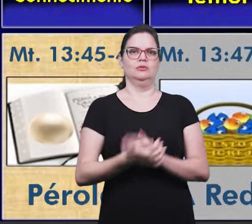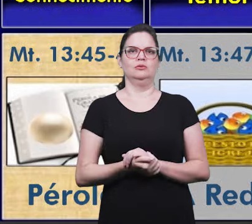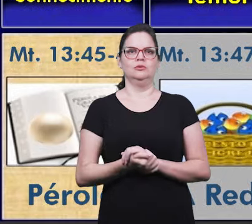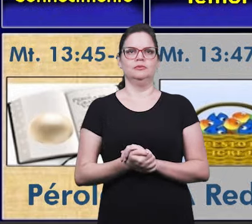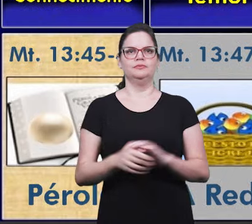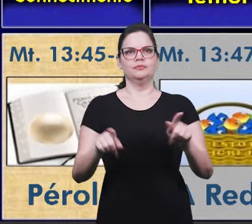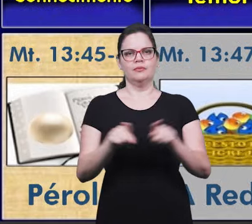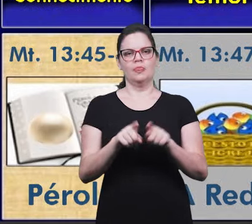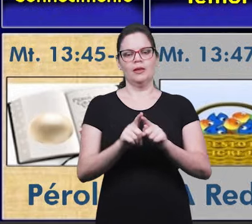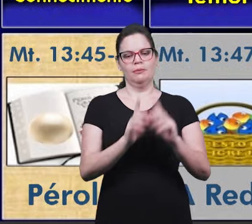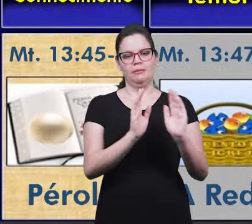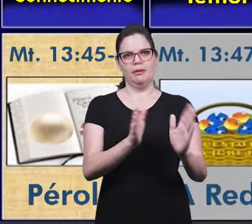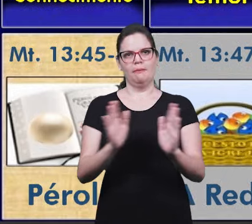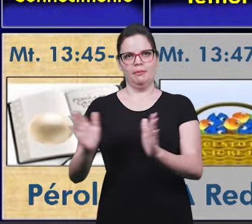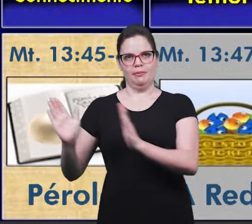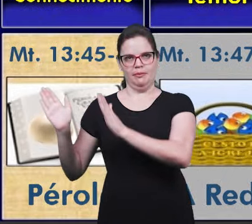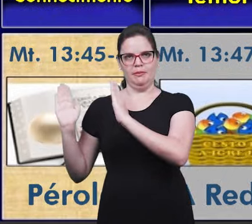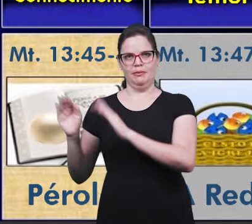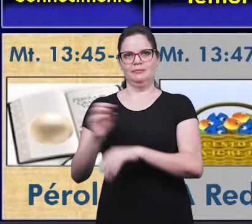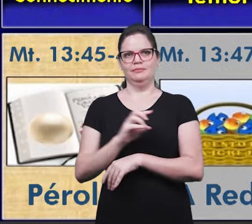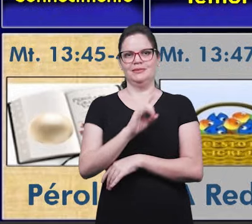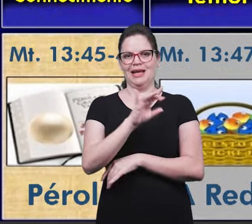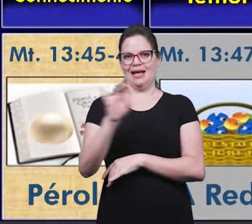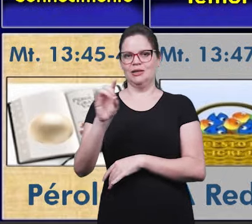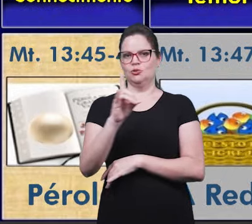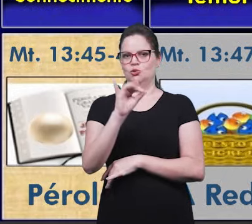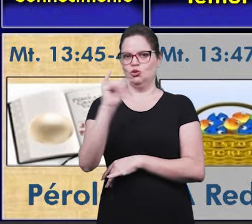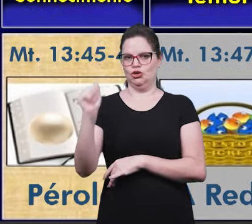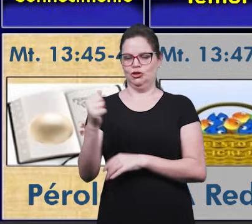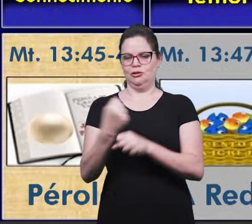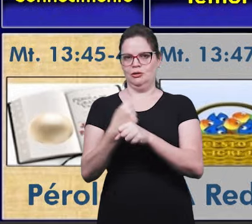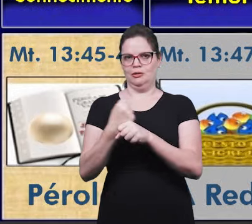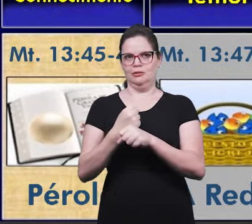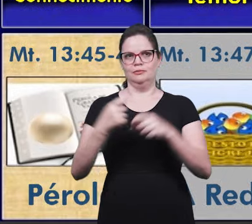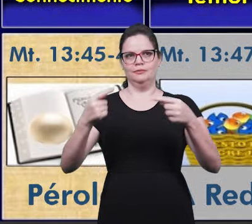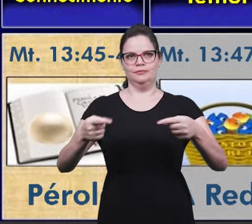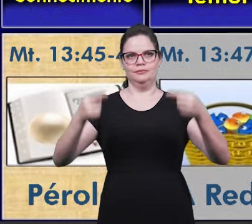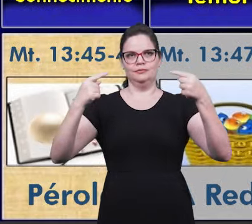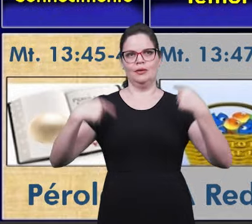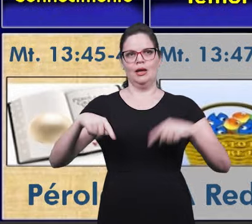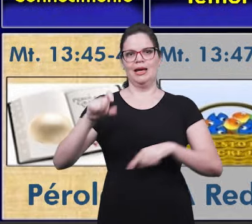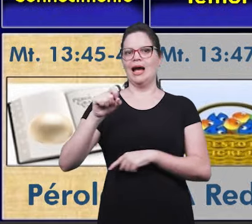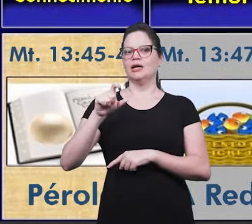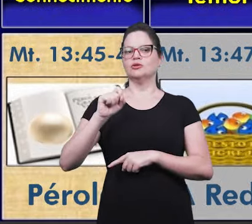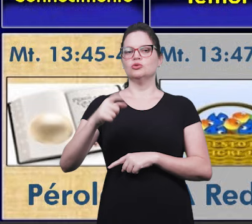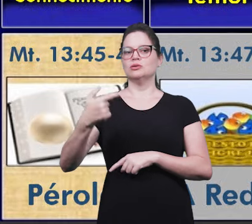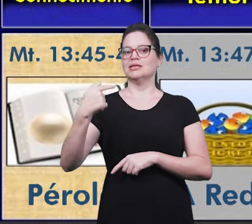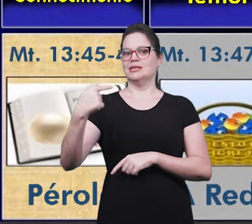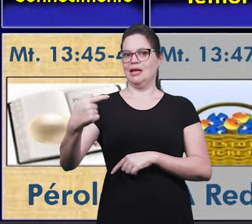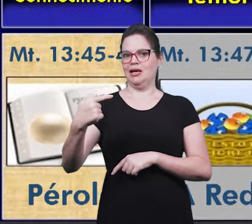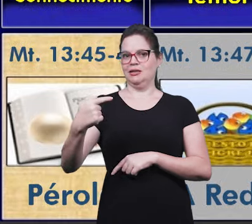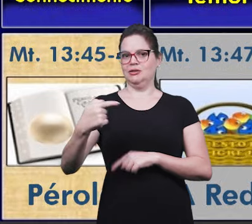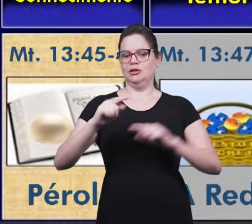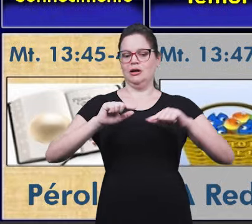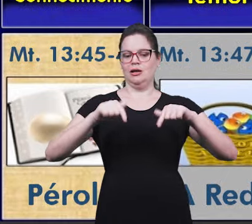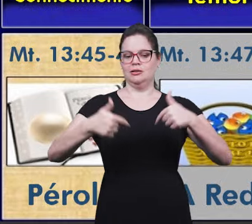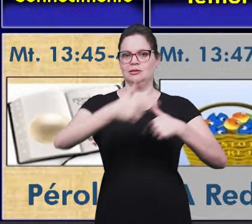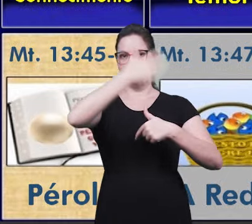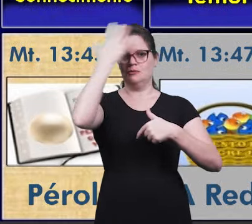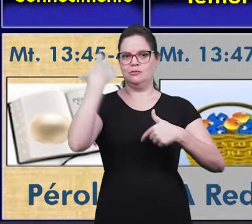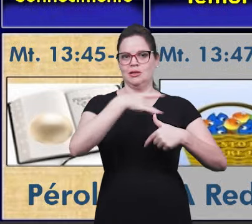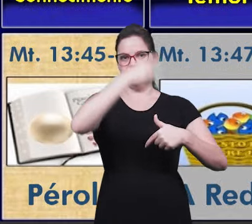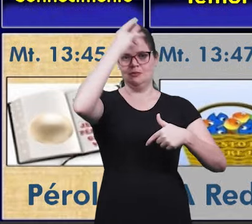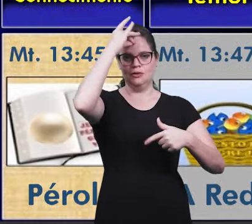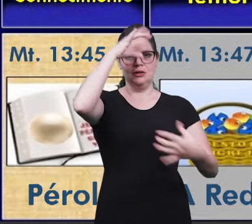assim, respectivamente. Abaixo, mais uma vez, em azul, os 7 Espíritos de Deus, que está lá em Isaías capítulo